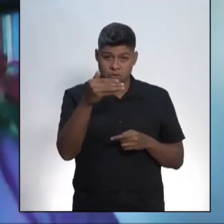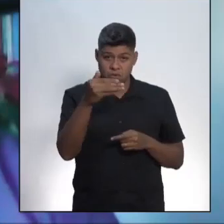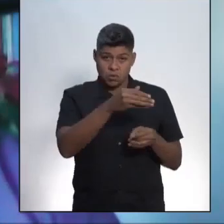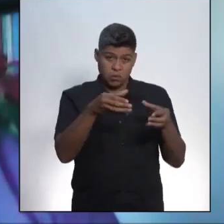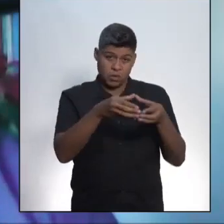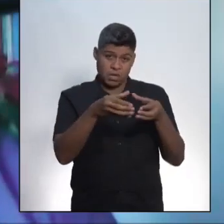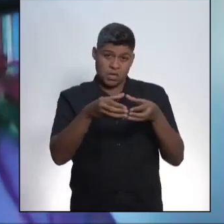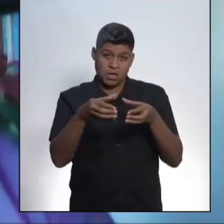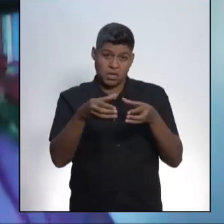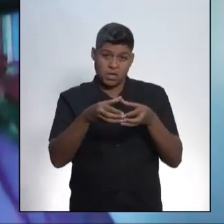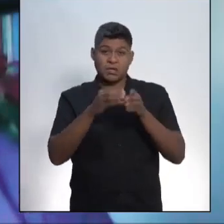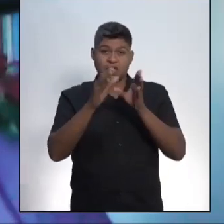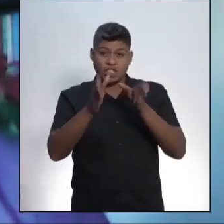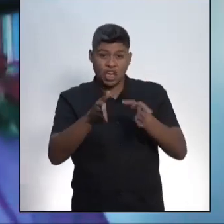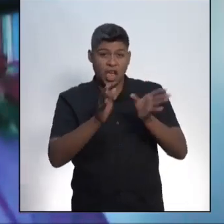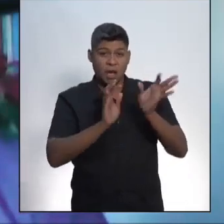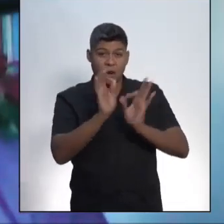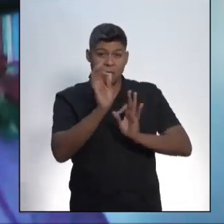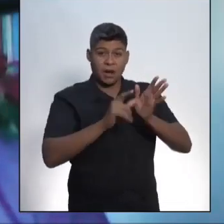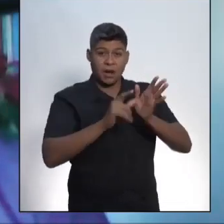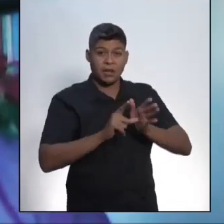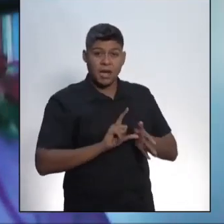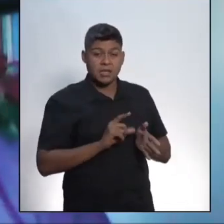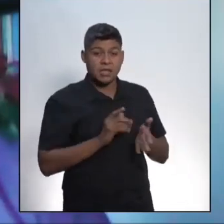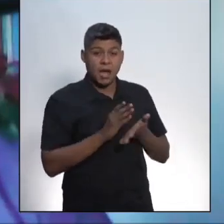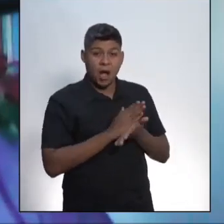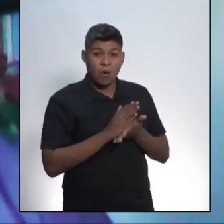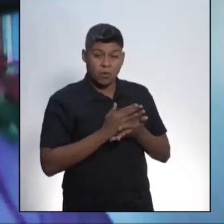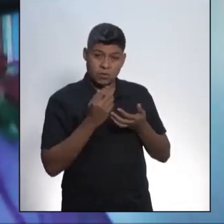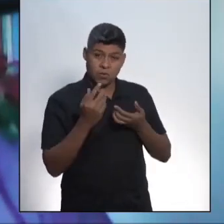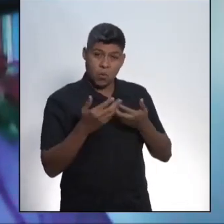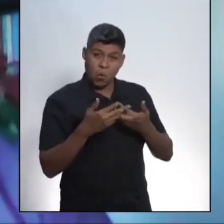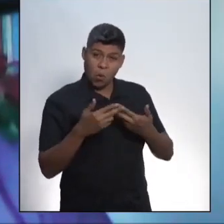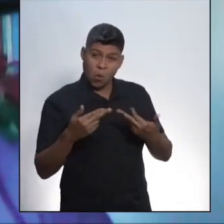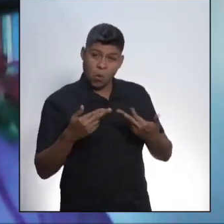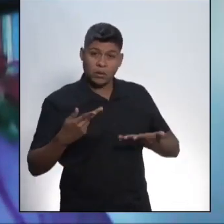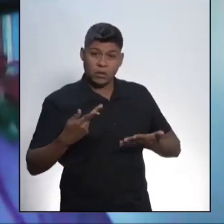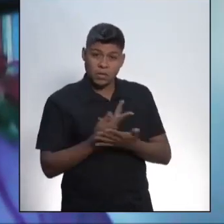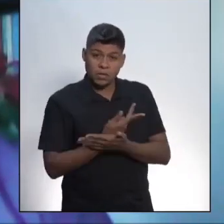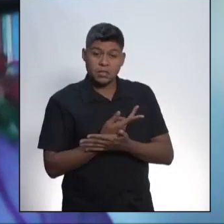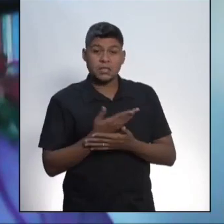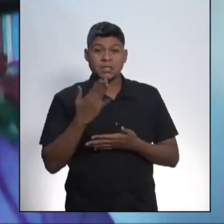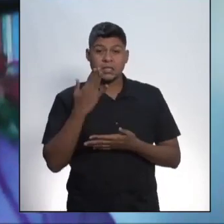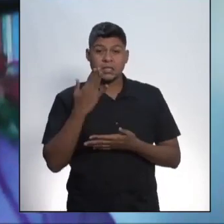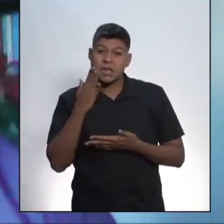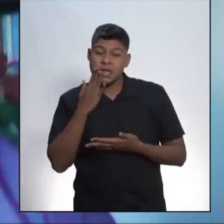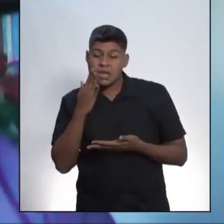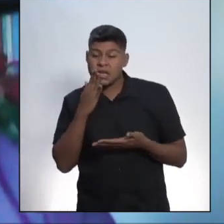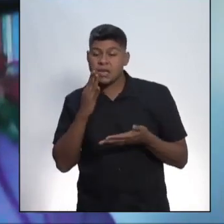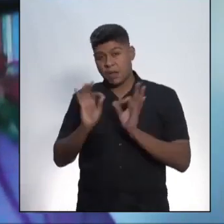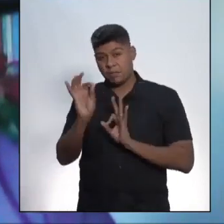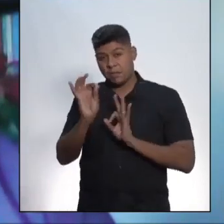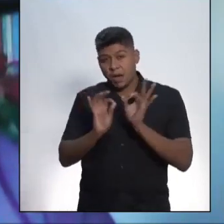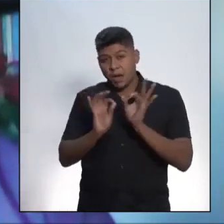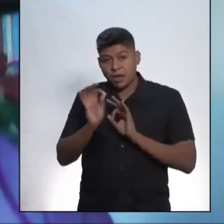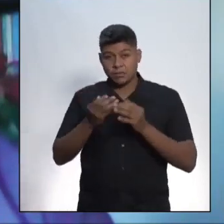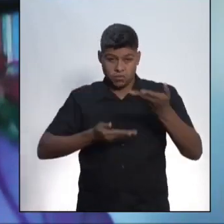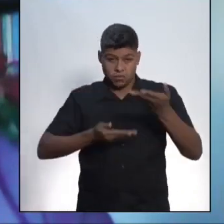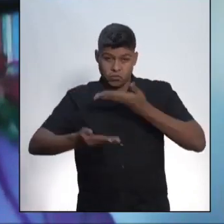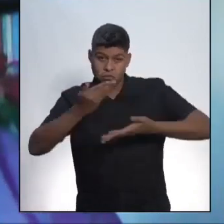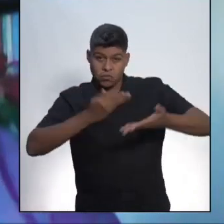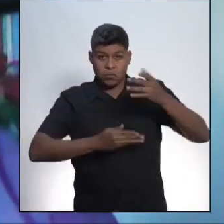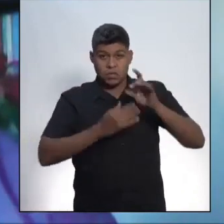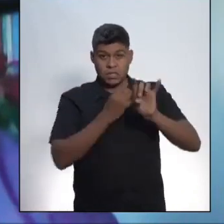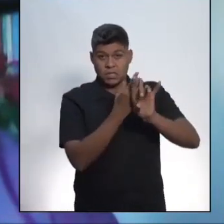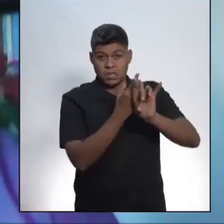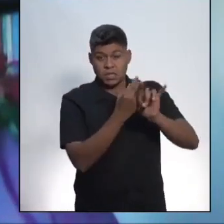equipe que já está preparada para algumas eventualidades e que já vem se preparando para esse atendimento remoto,